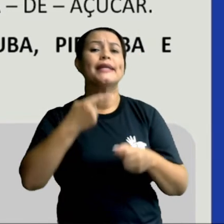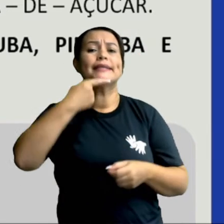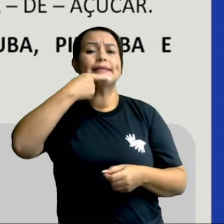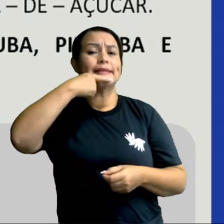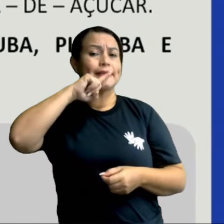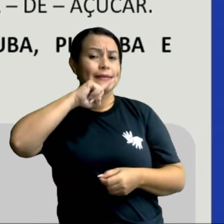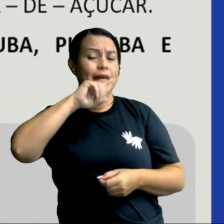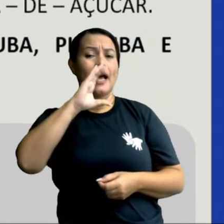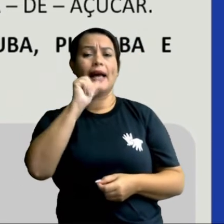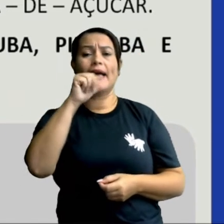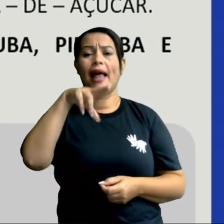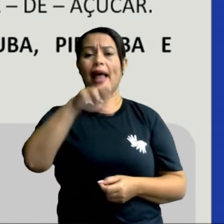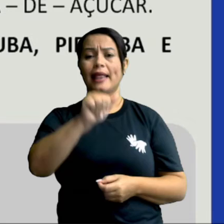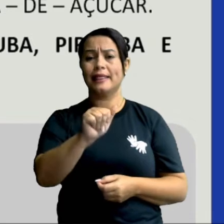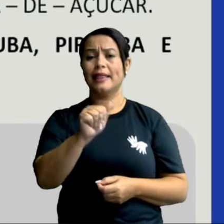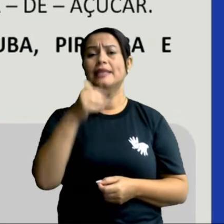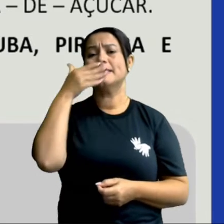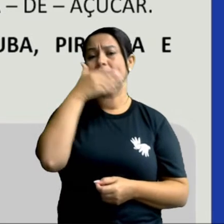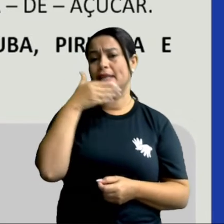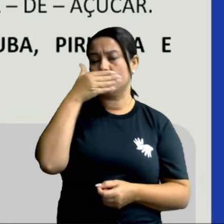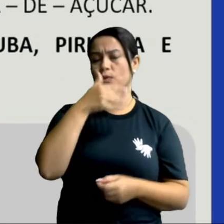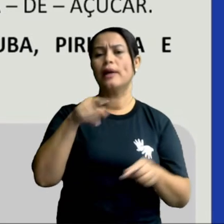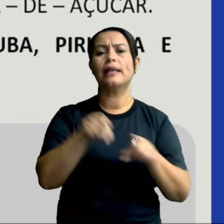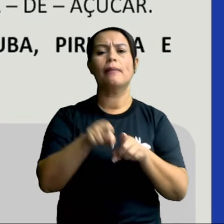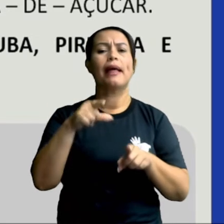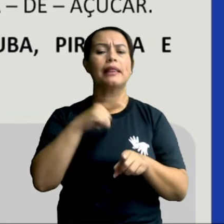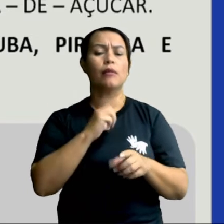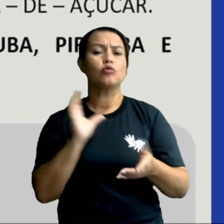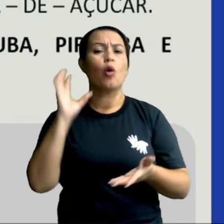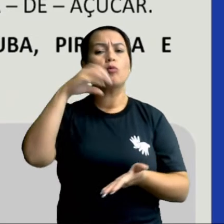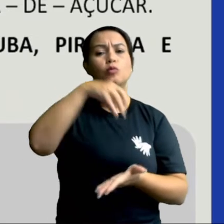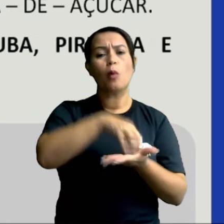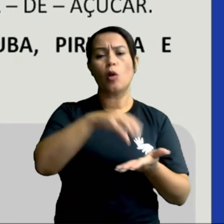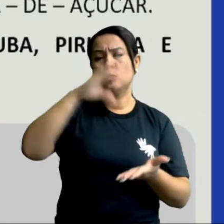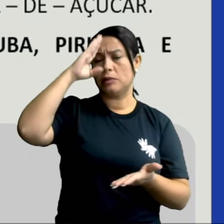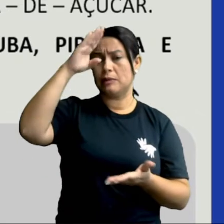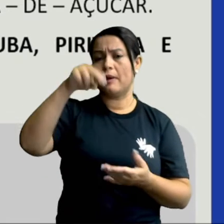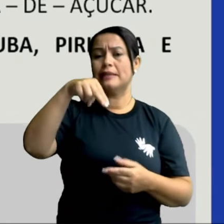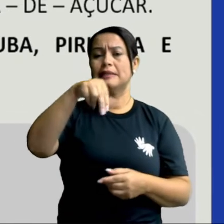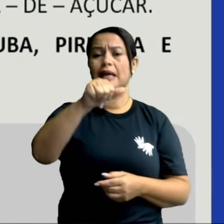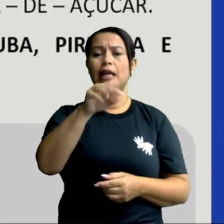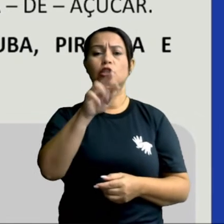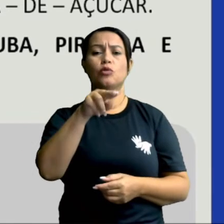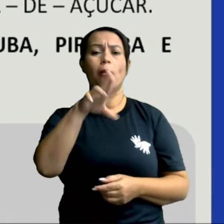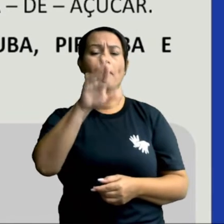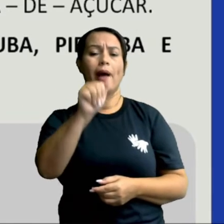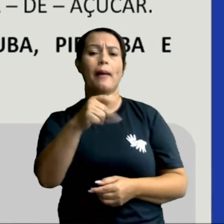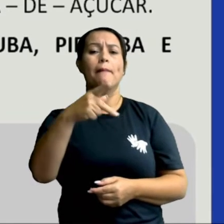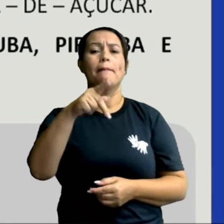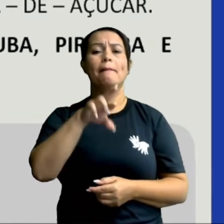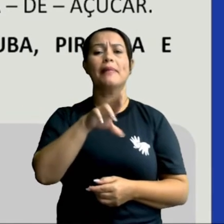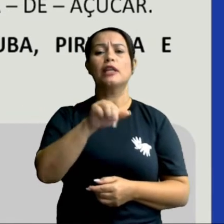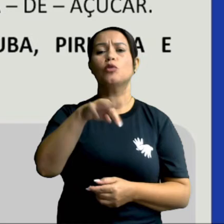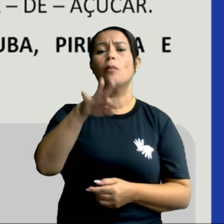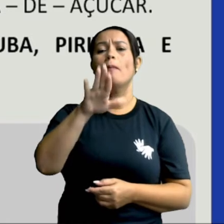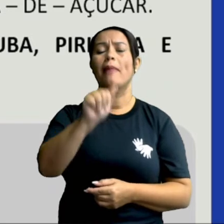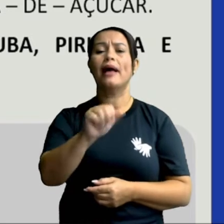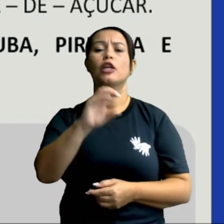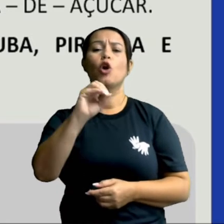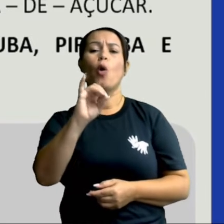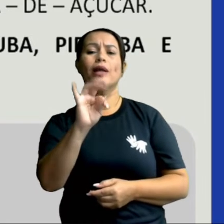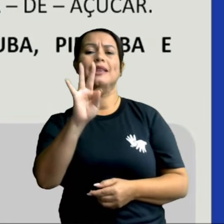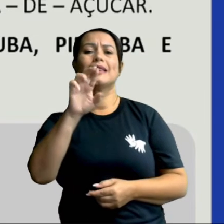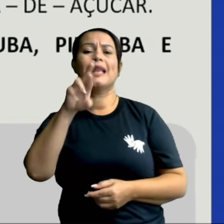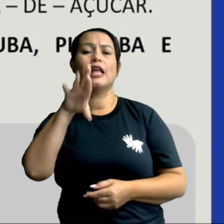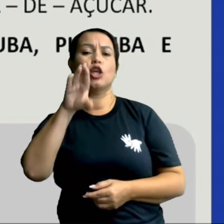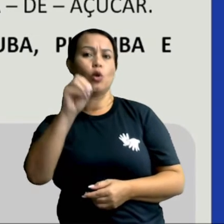cana-de-açúcar. Nós temos como polos principais Natuba, Pirituba e Oiteiro.